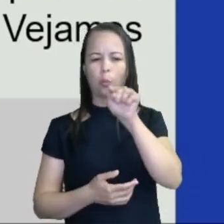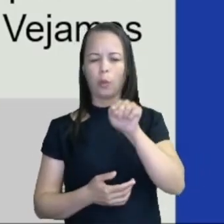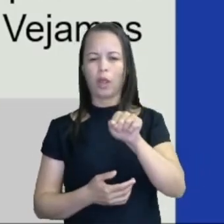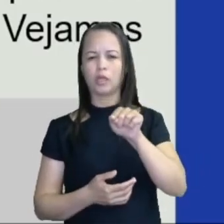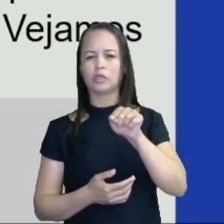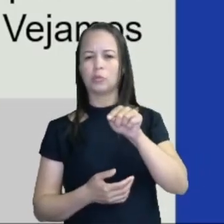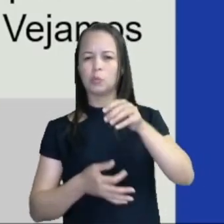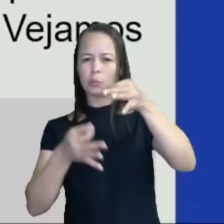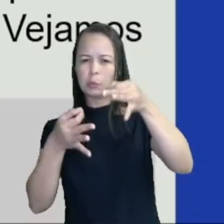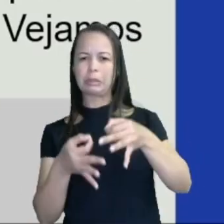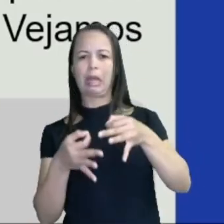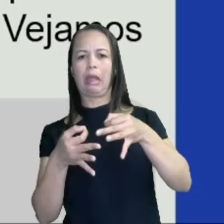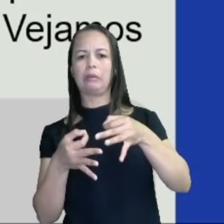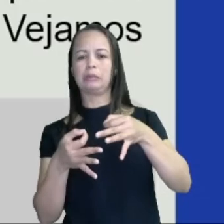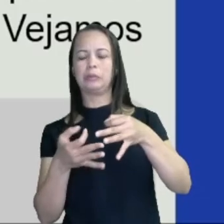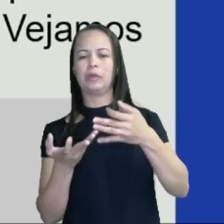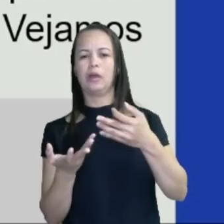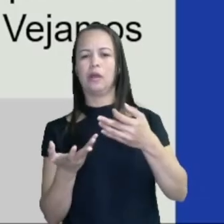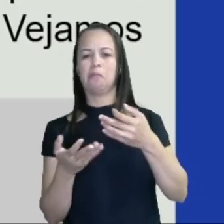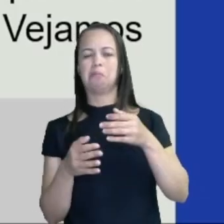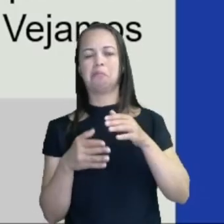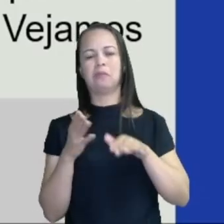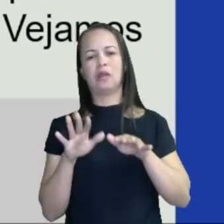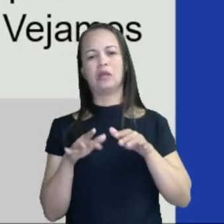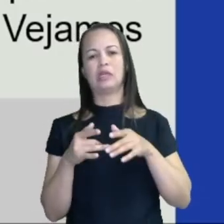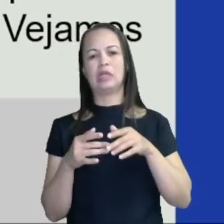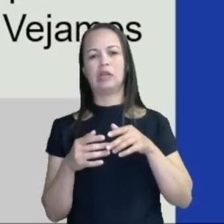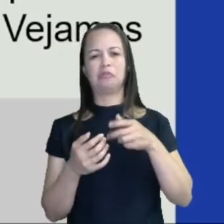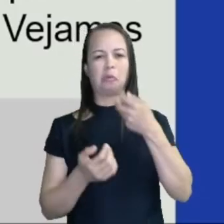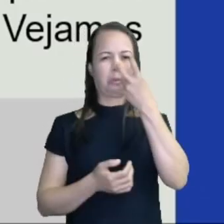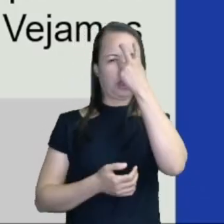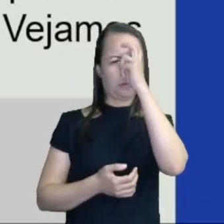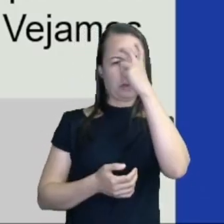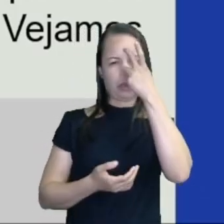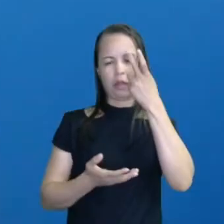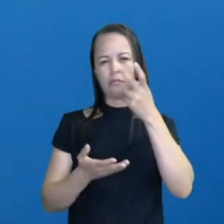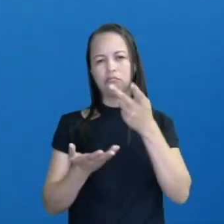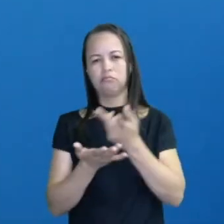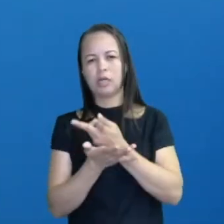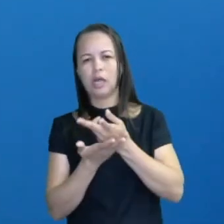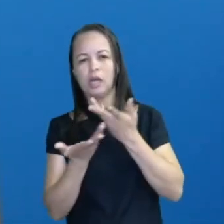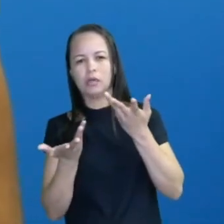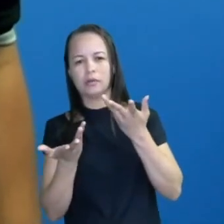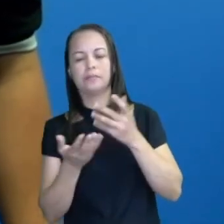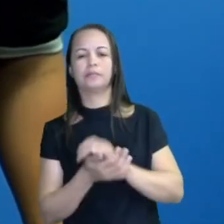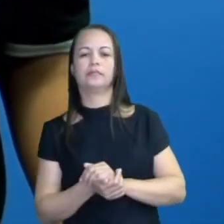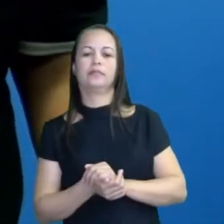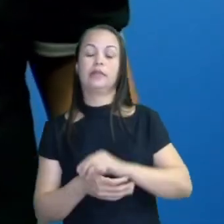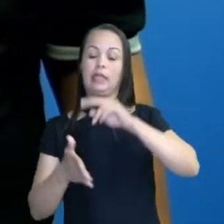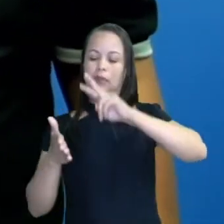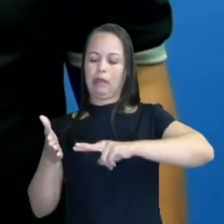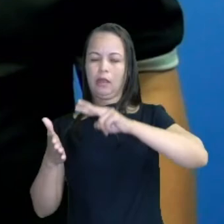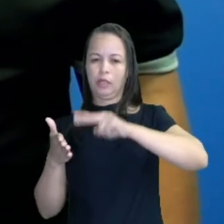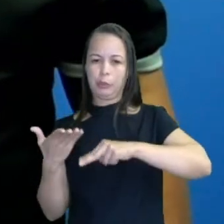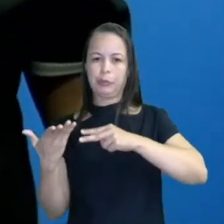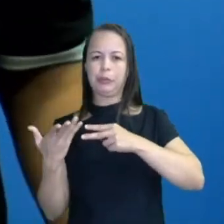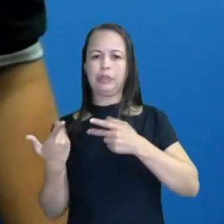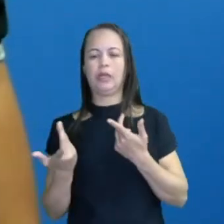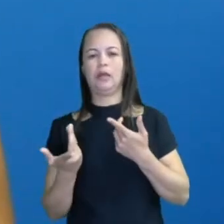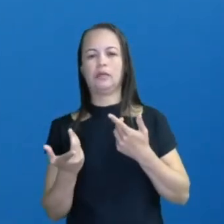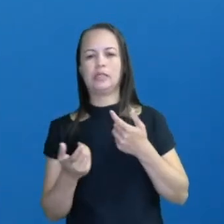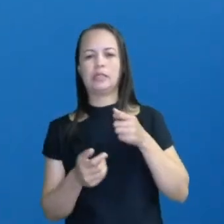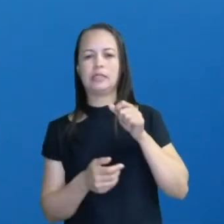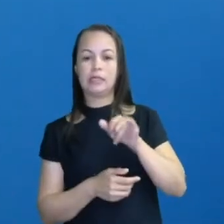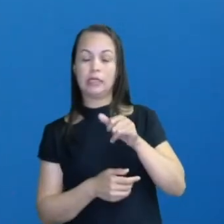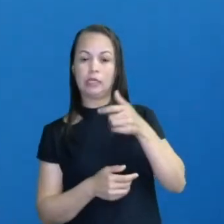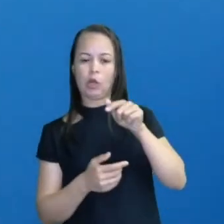maneira correta, provavelmente eu vou me atrapalhar. Sim, na hora de uma leitura, se ele não estiver lá